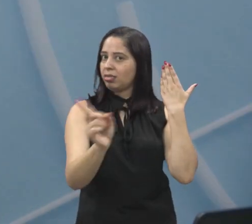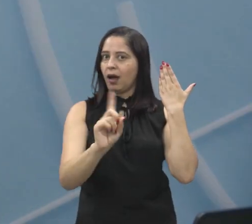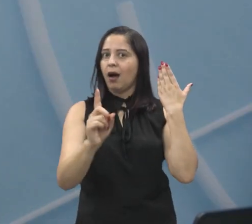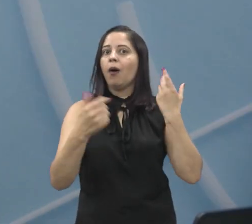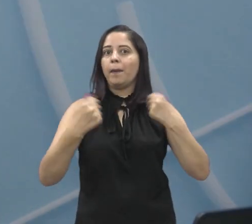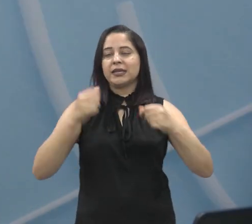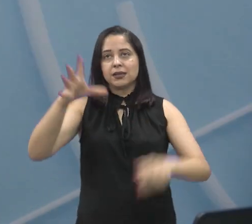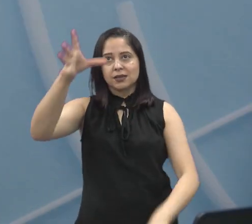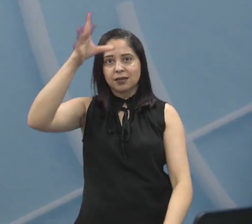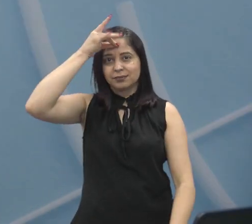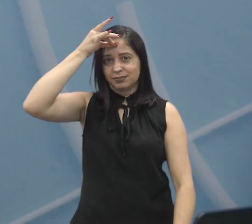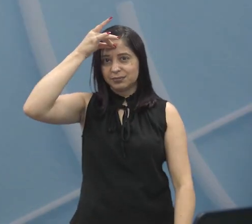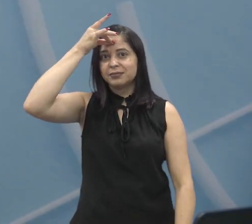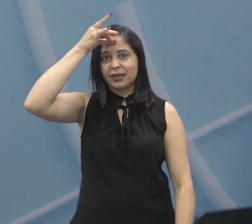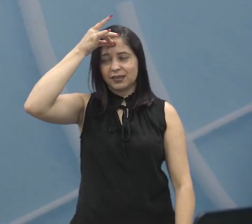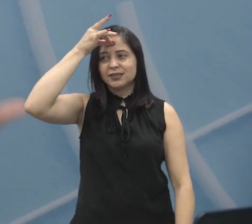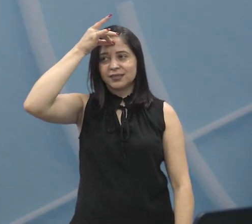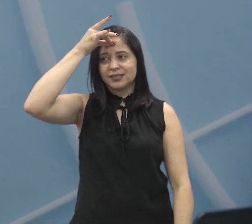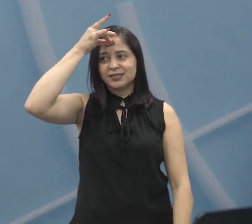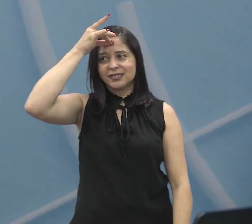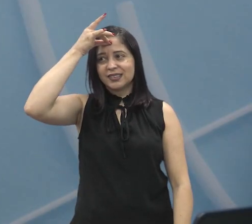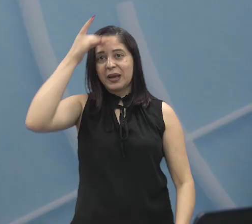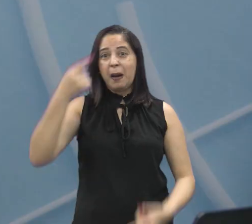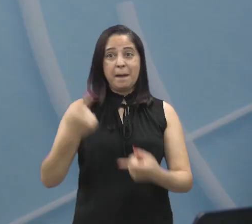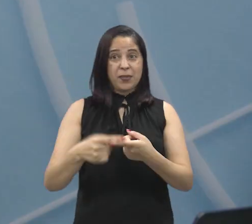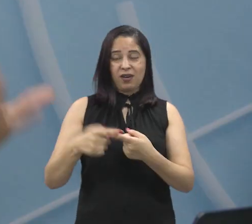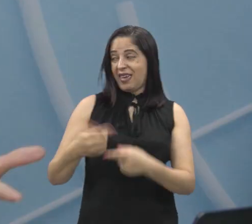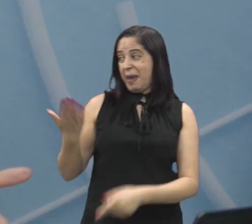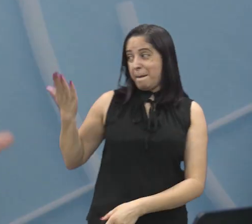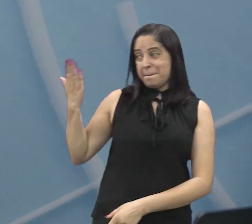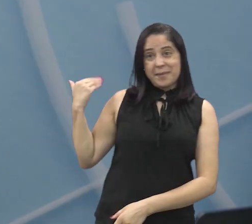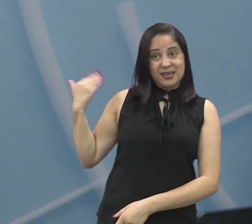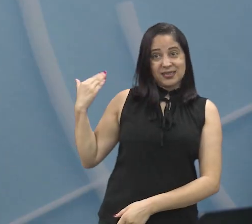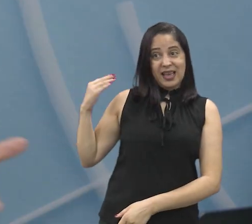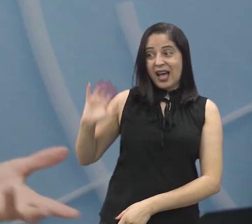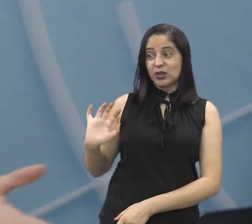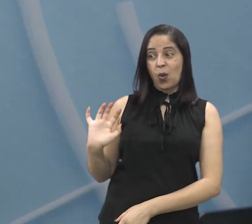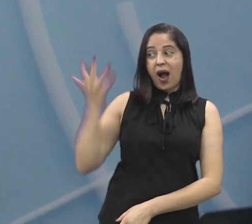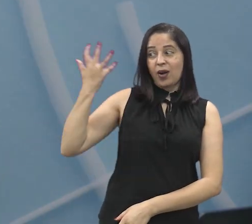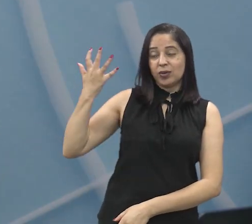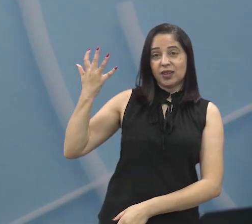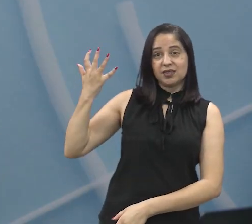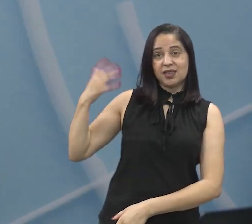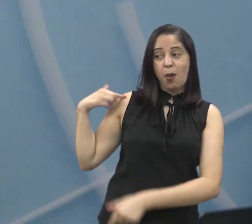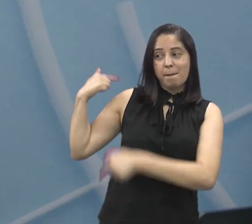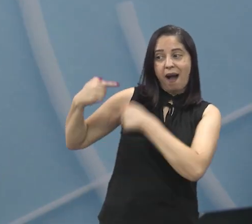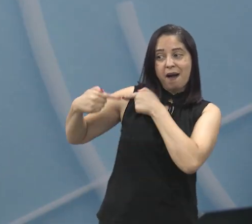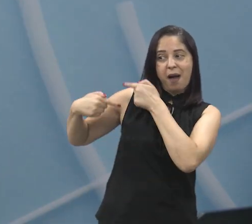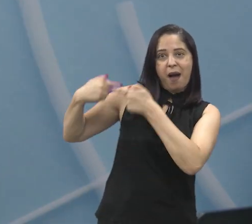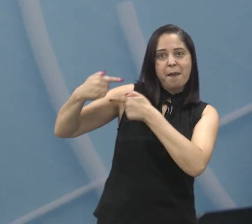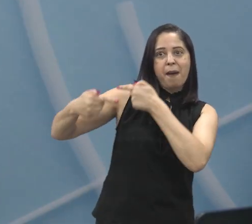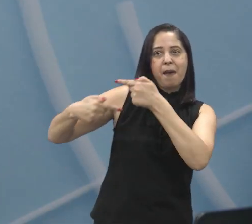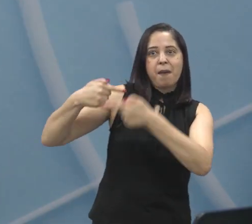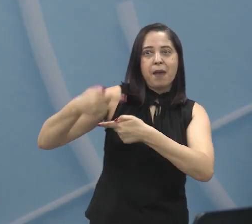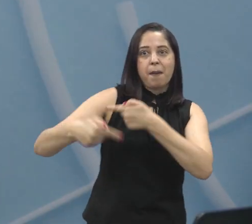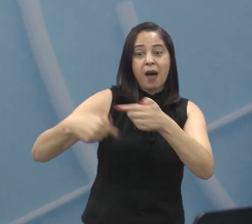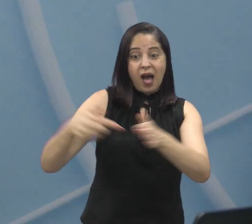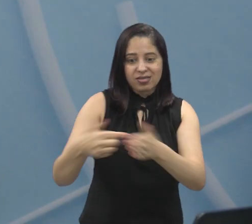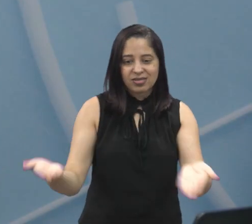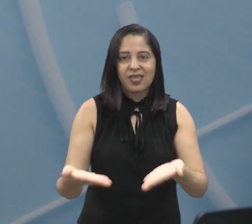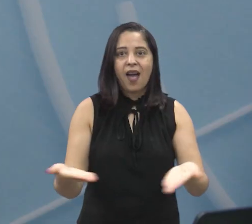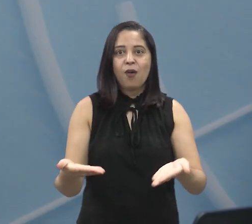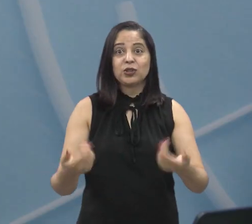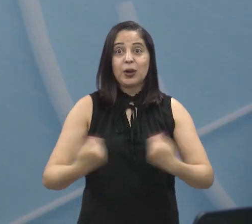né, de toda a cidade, estamos aqui, né, porque lá atrás aconteceram muitas coisas, então a gente precisa valorizar a